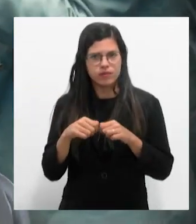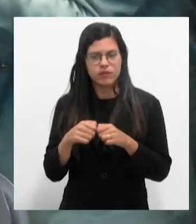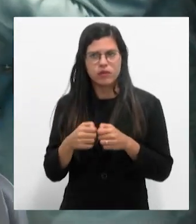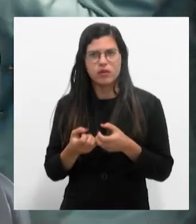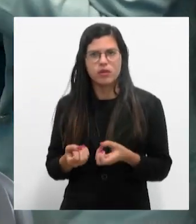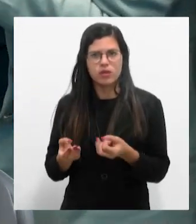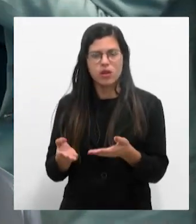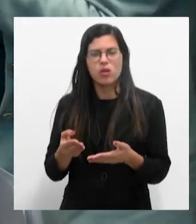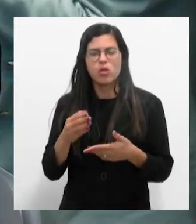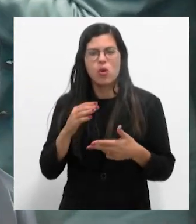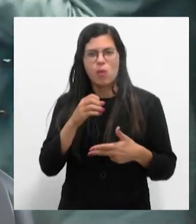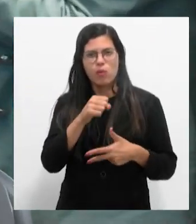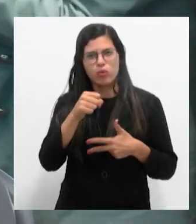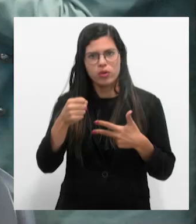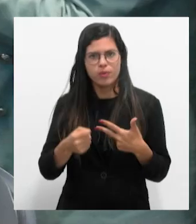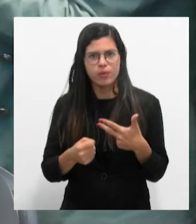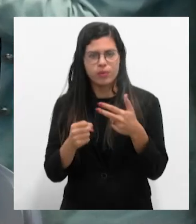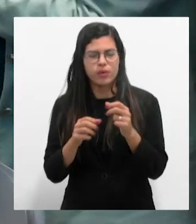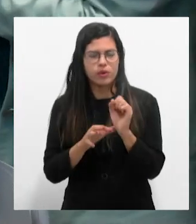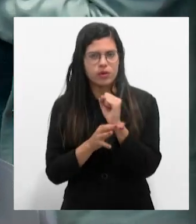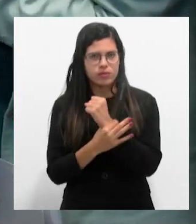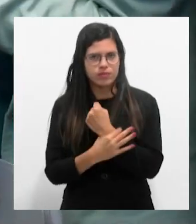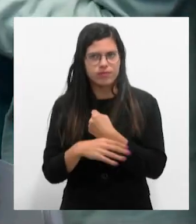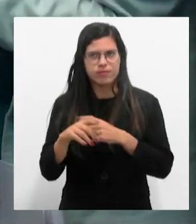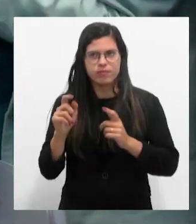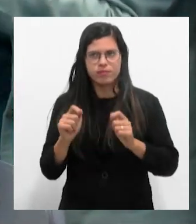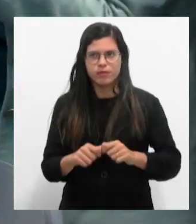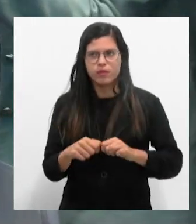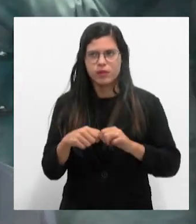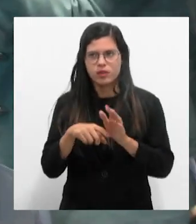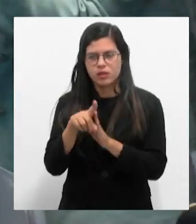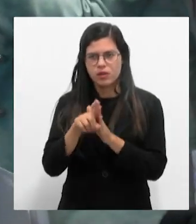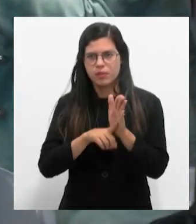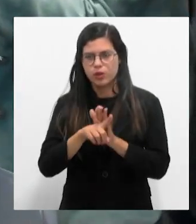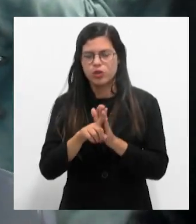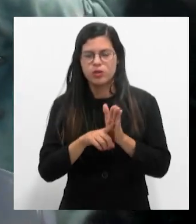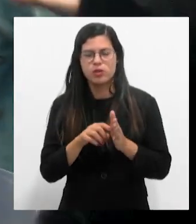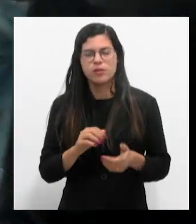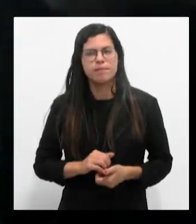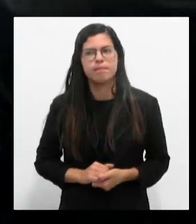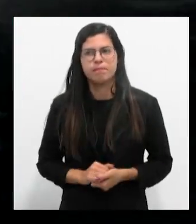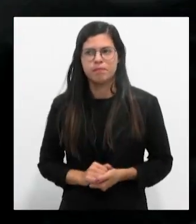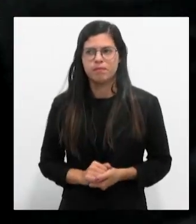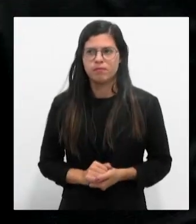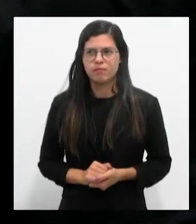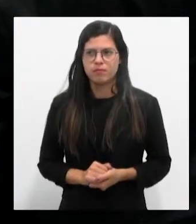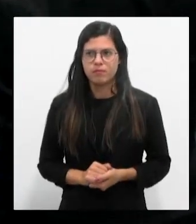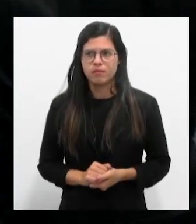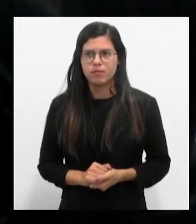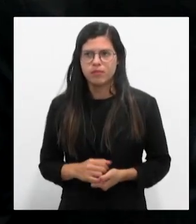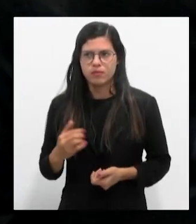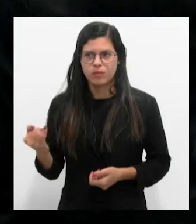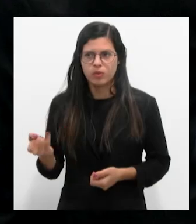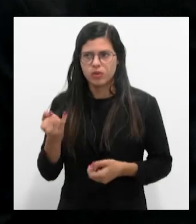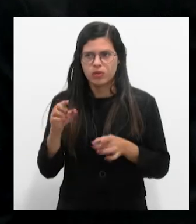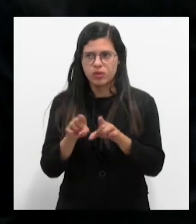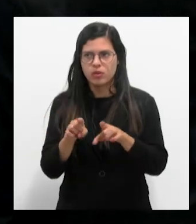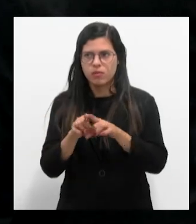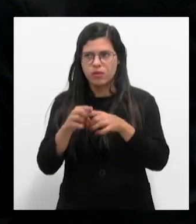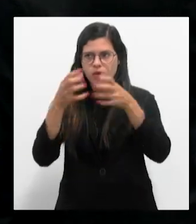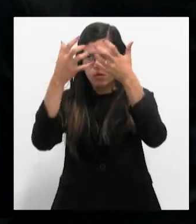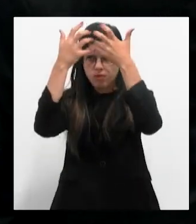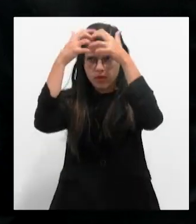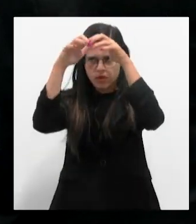a possibilidade de fazer esse mapeamento. E, senhor presidente, muito importante também trazer uma reflexão